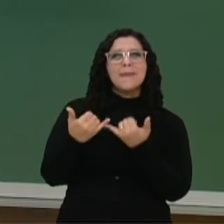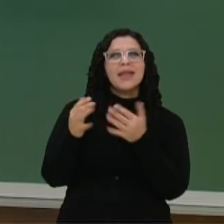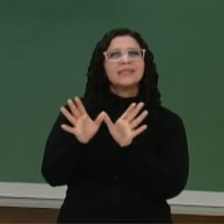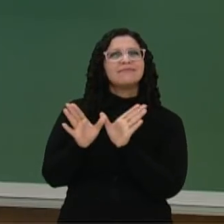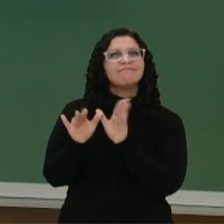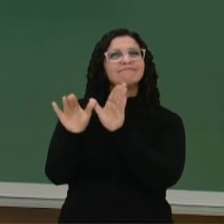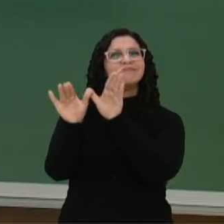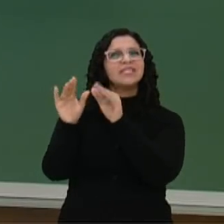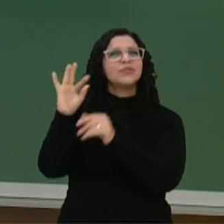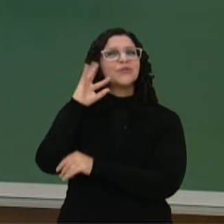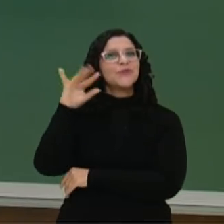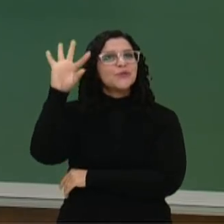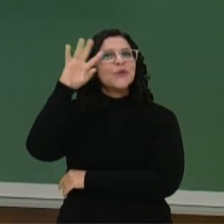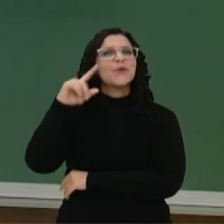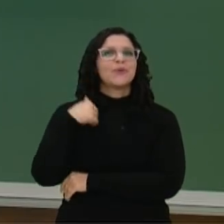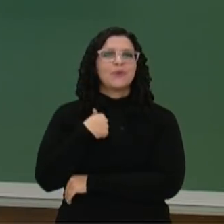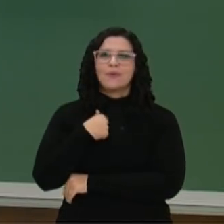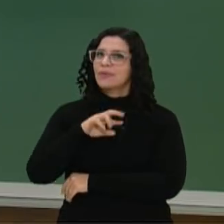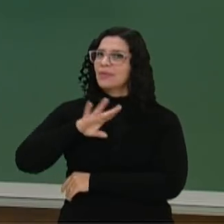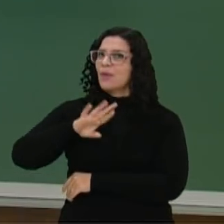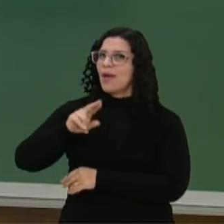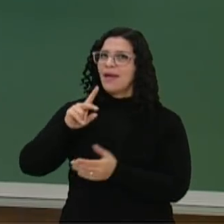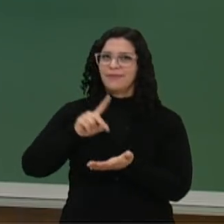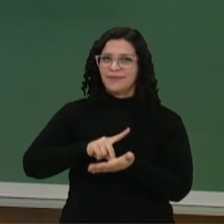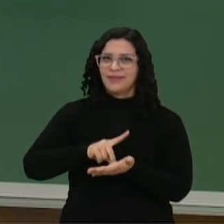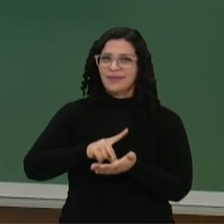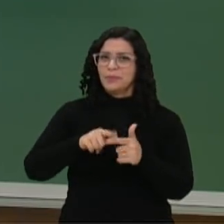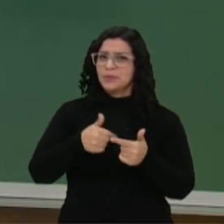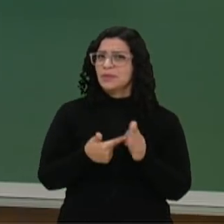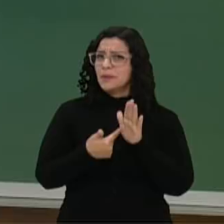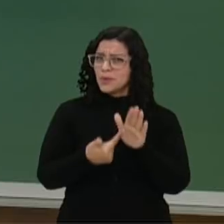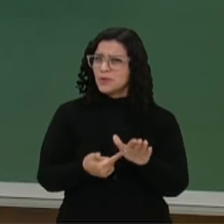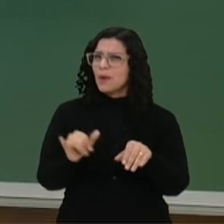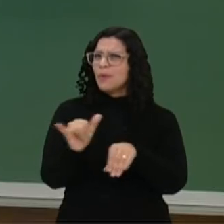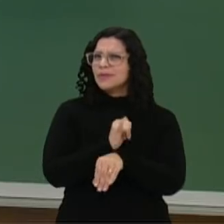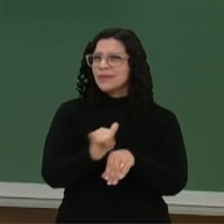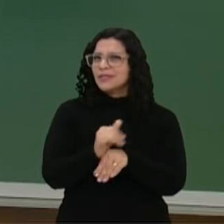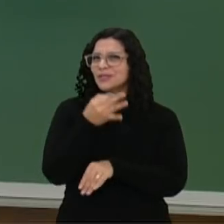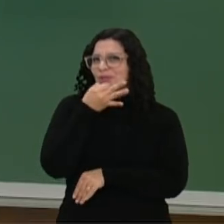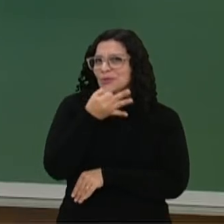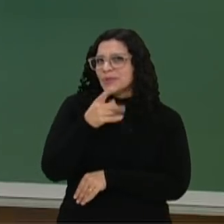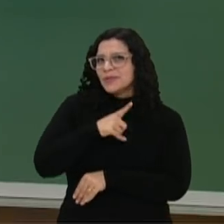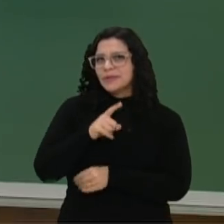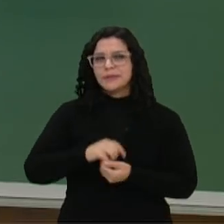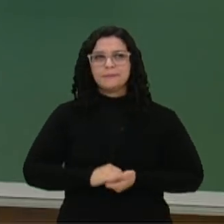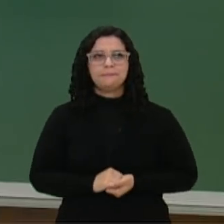forma isso é uma linguagem figurada que a autora utilizou no seu argumento.